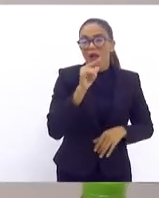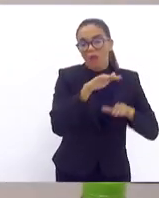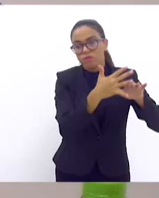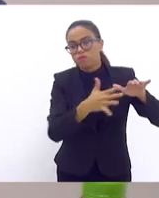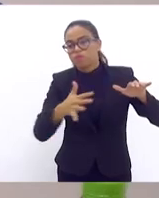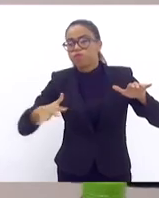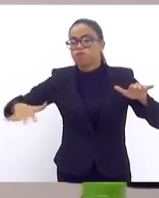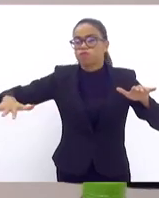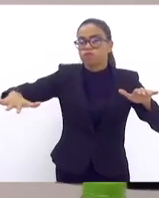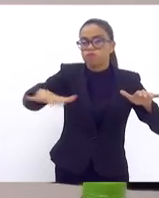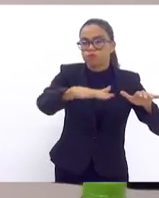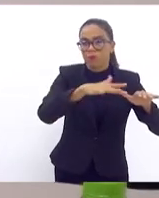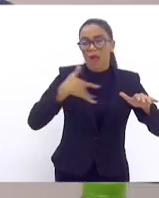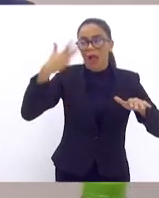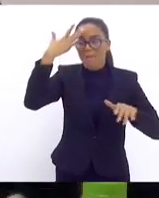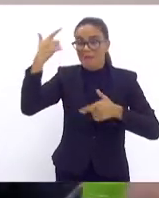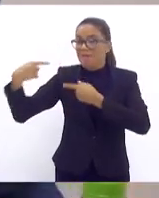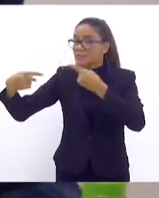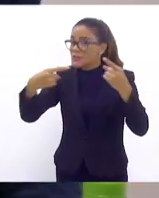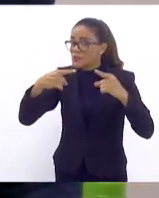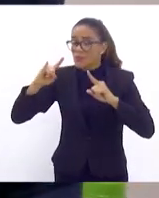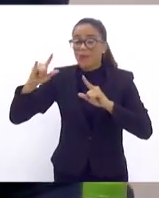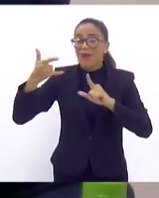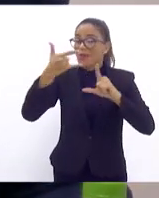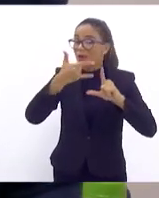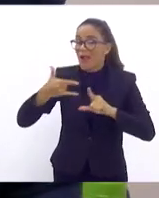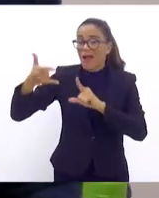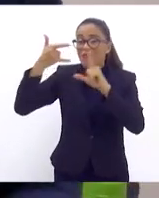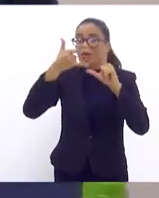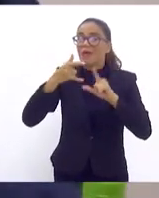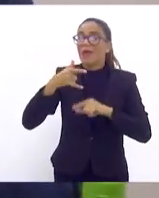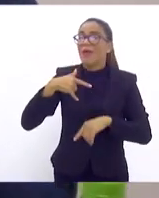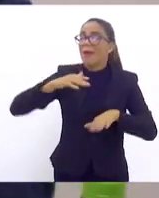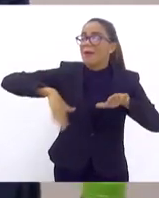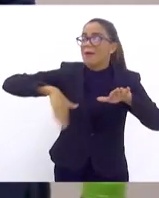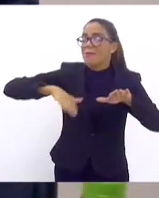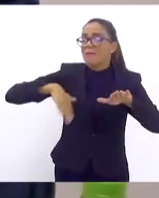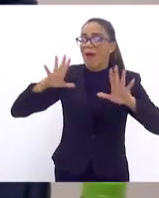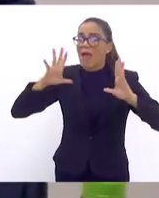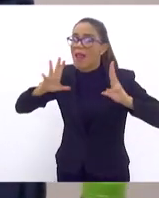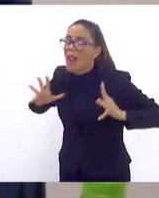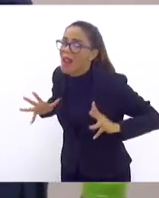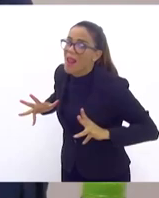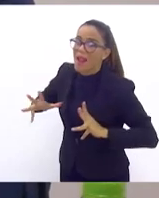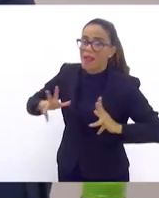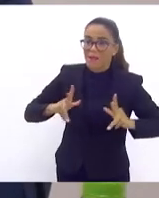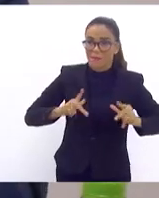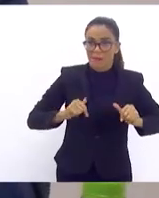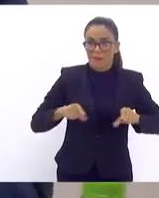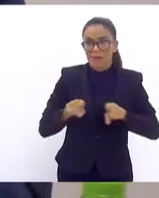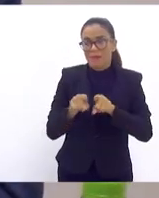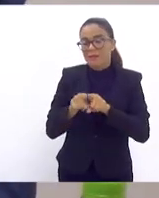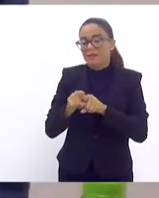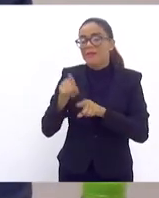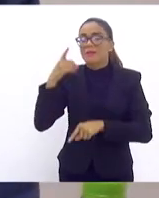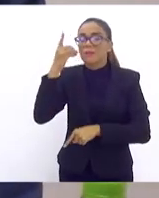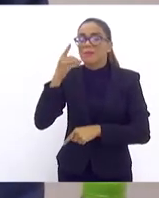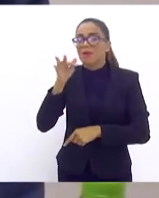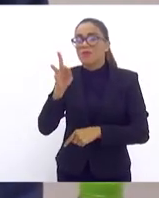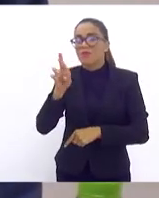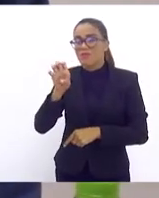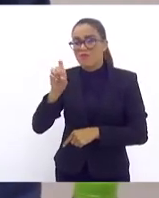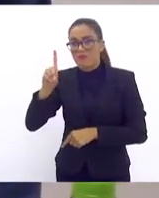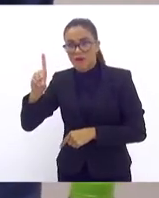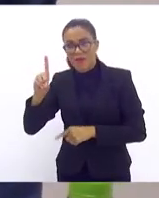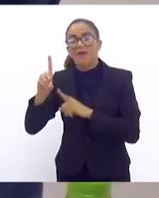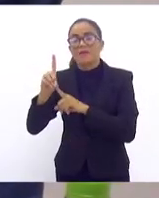que amanhã a gente vai discutir numa live, que é o Praia Limpa. Ou, por exemplo, o deputado Fred Pacheco, que é um tema atinente à